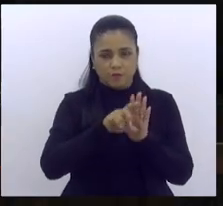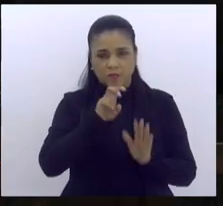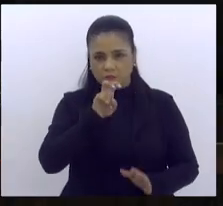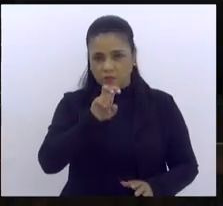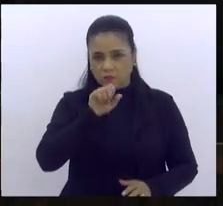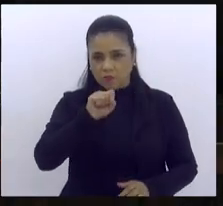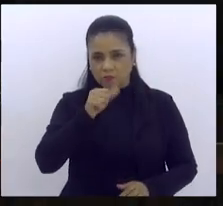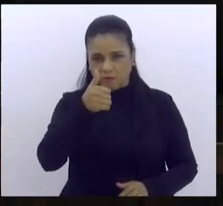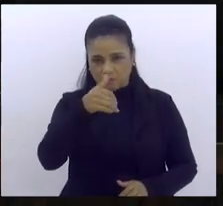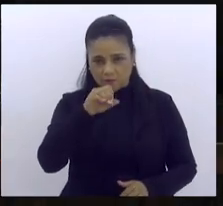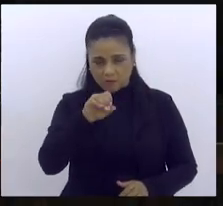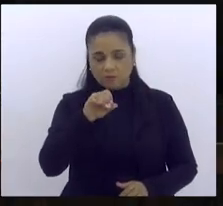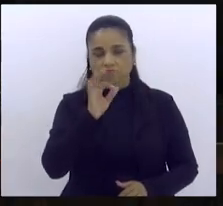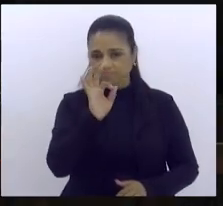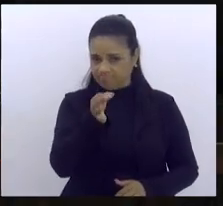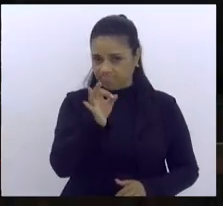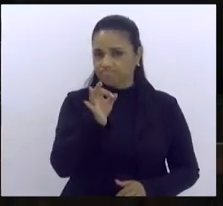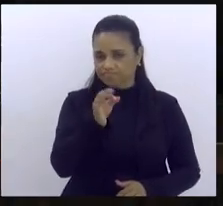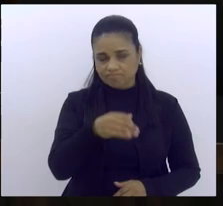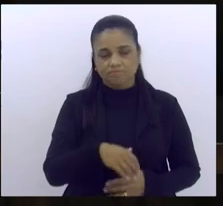5810? É esse, presidente.